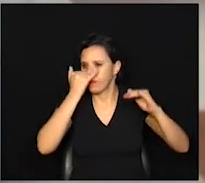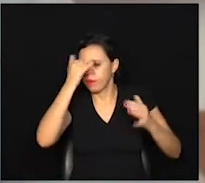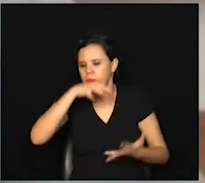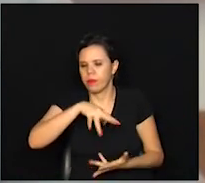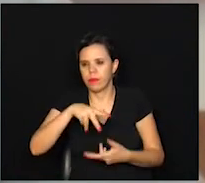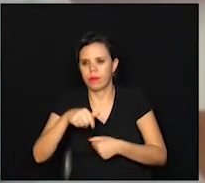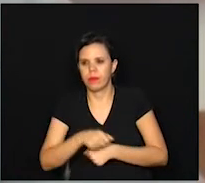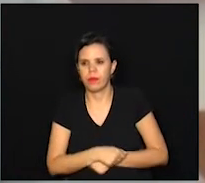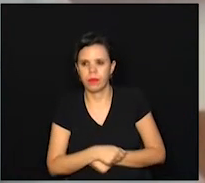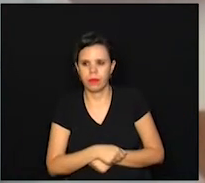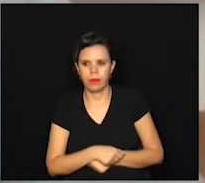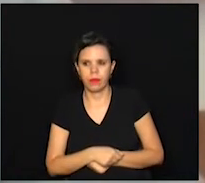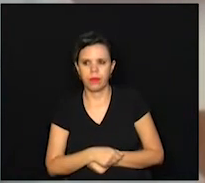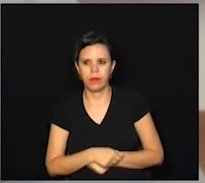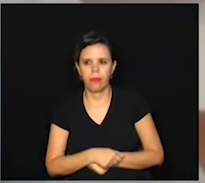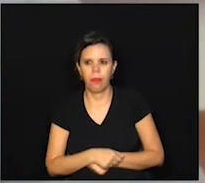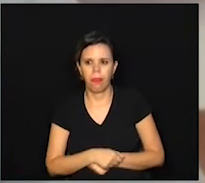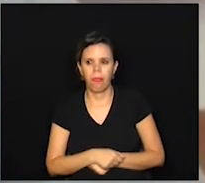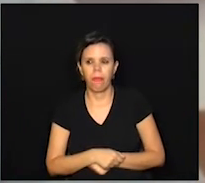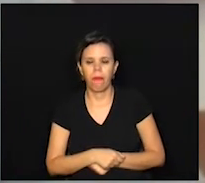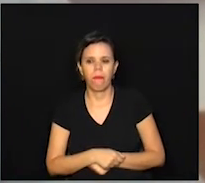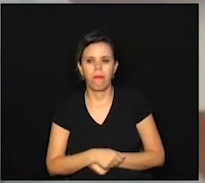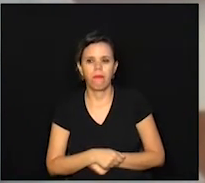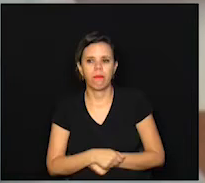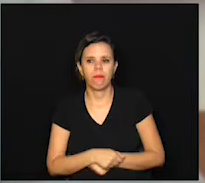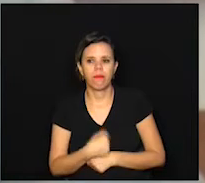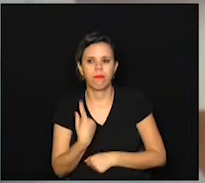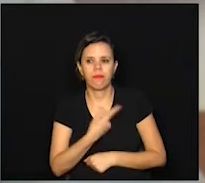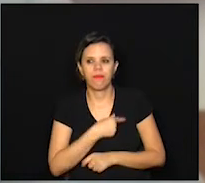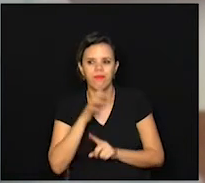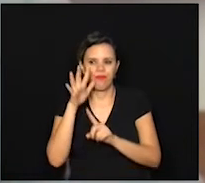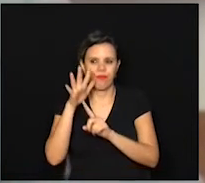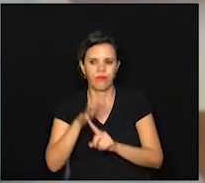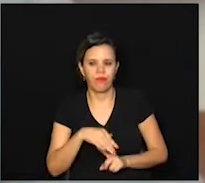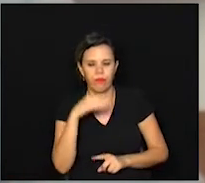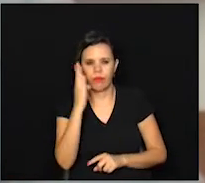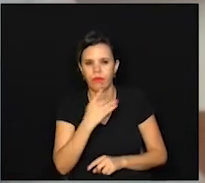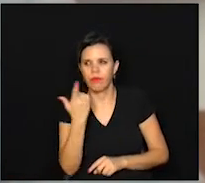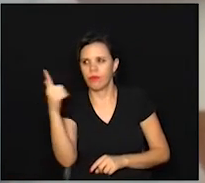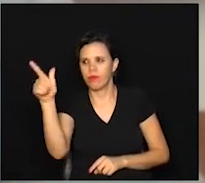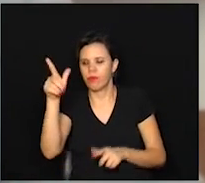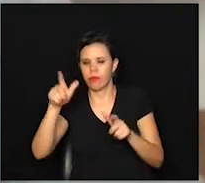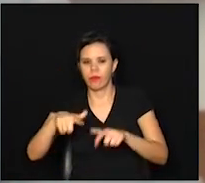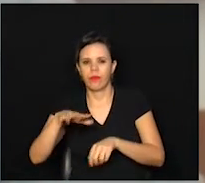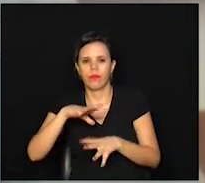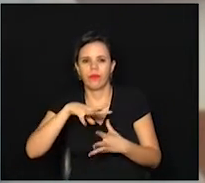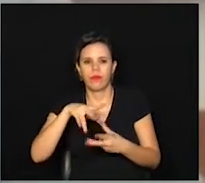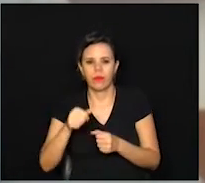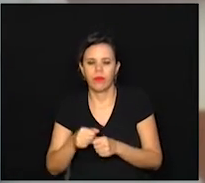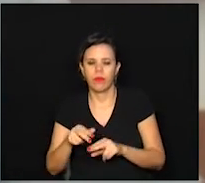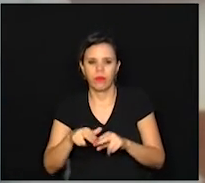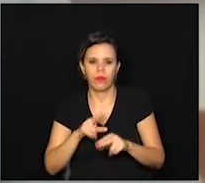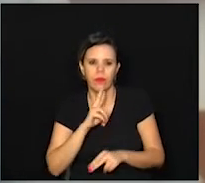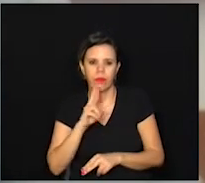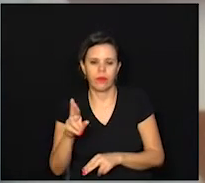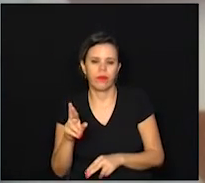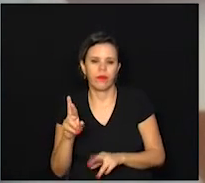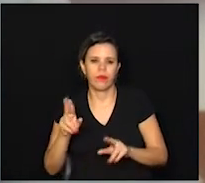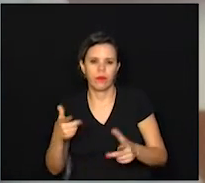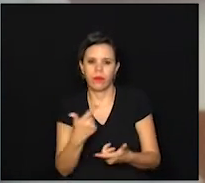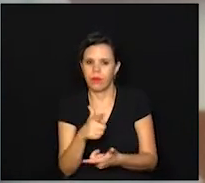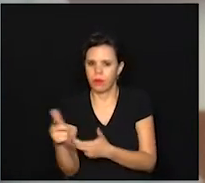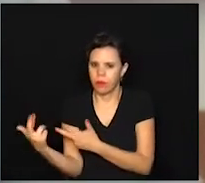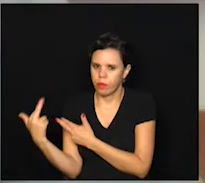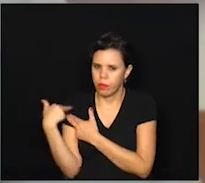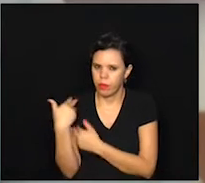mundial e nos deixa mais vítimas no Brasil do que no resto do mundo, por conta de uma resposta completamente